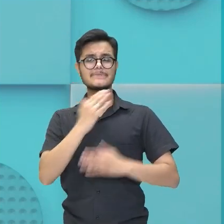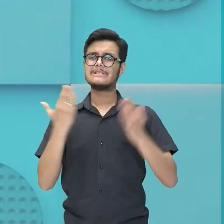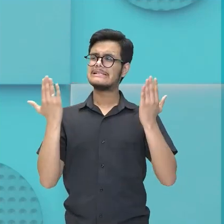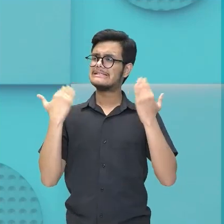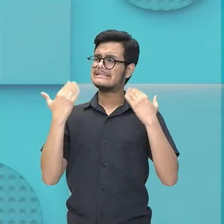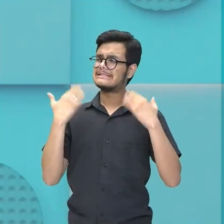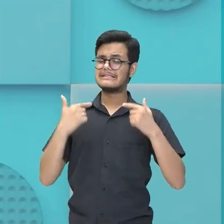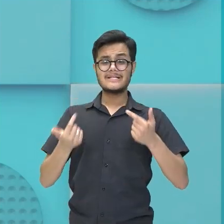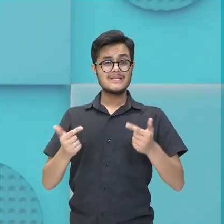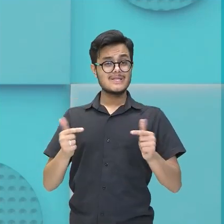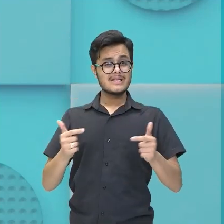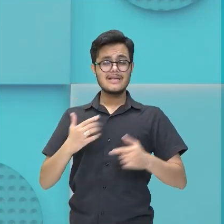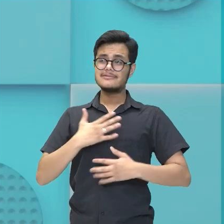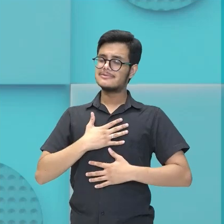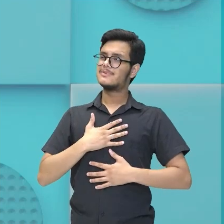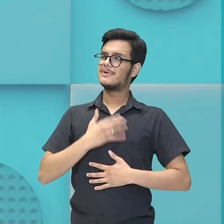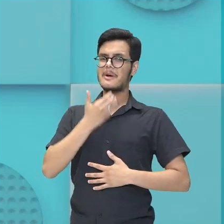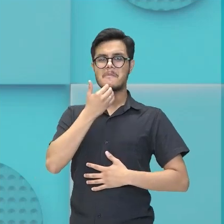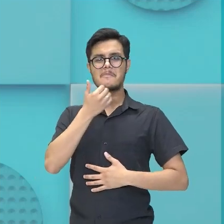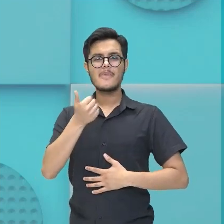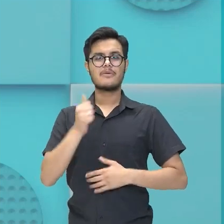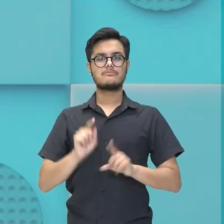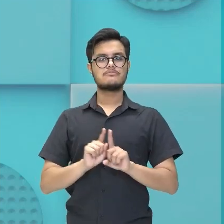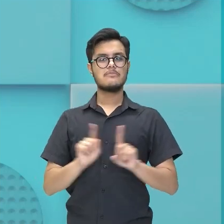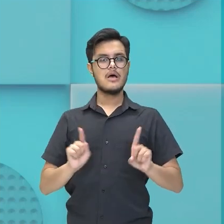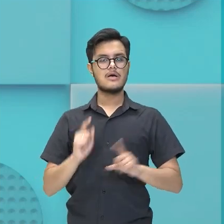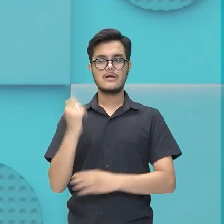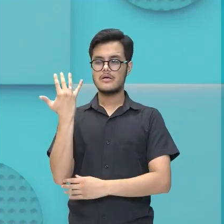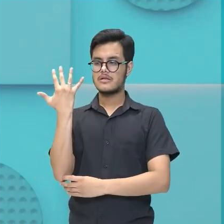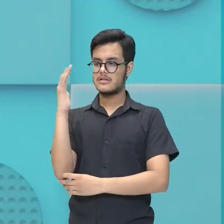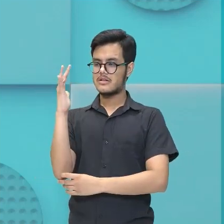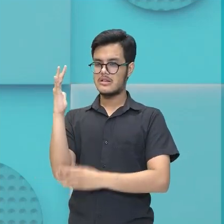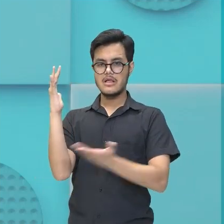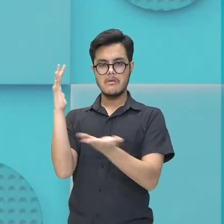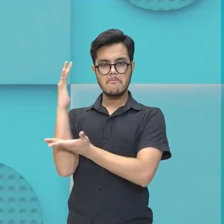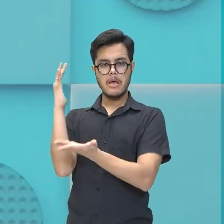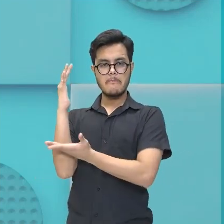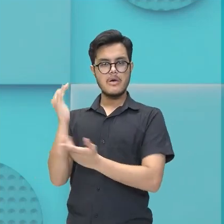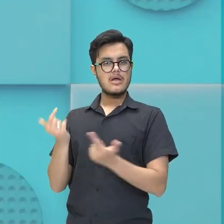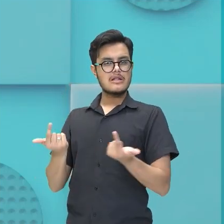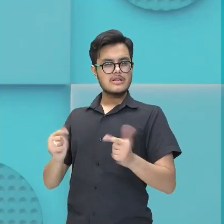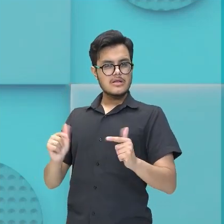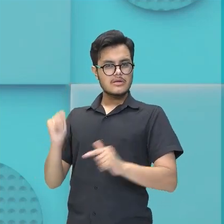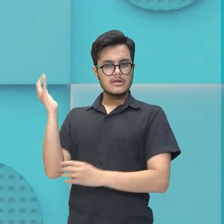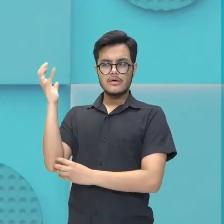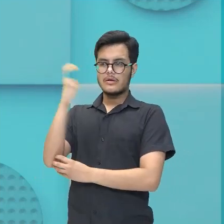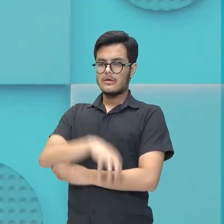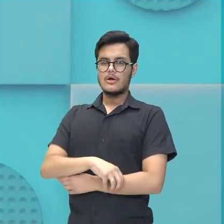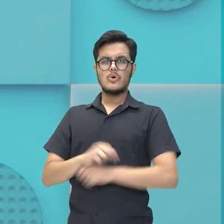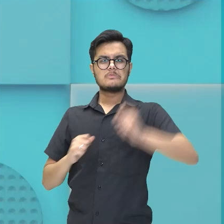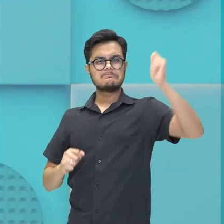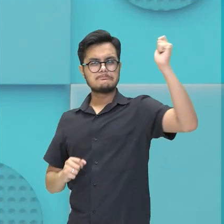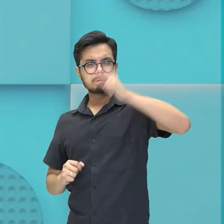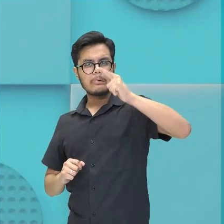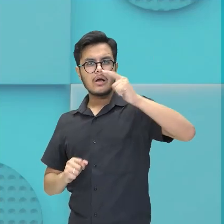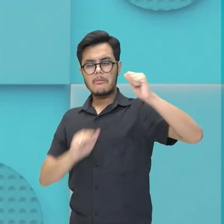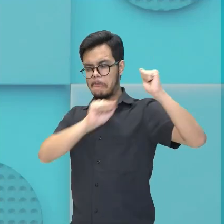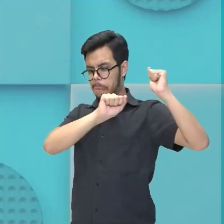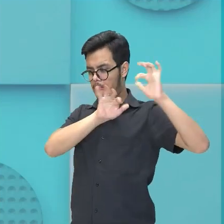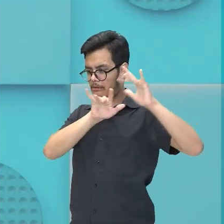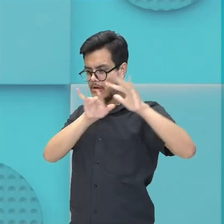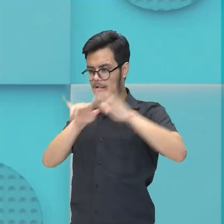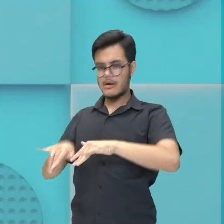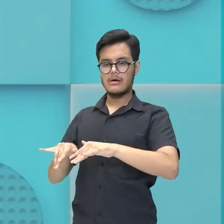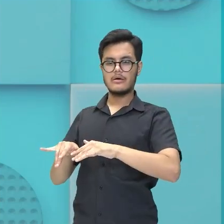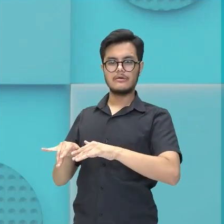tanto calor. Já um local sem nenhuma árvore, ninguém consegue ficar, né? No meio do sol, não tem condições, minha gente.